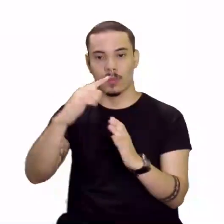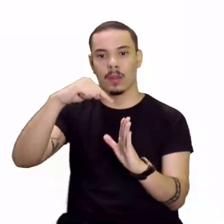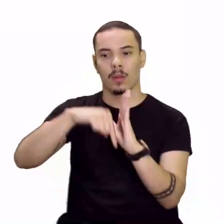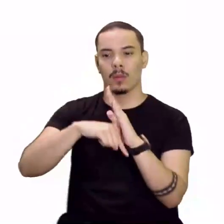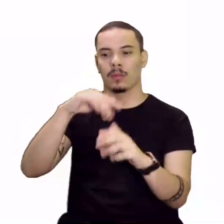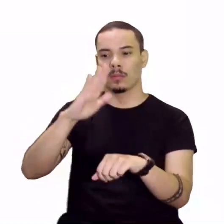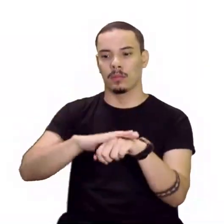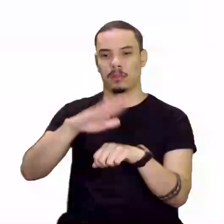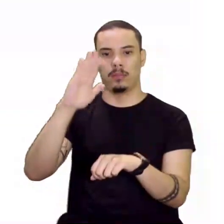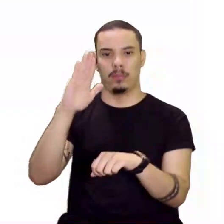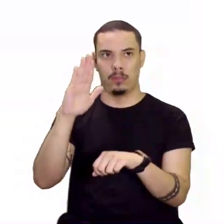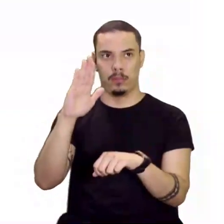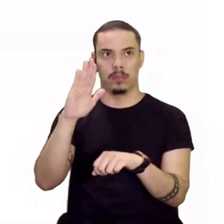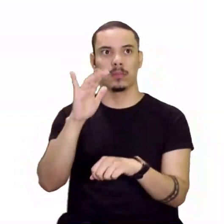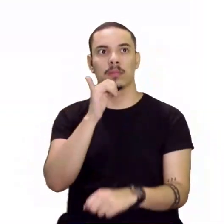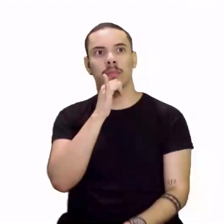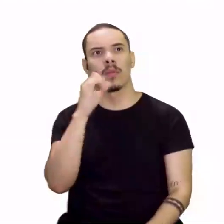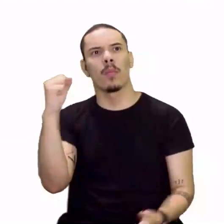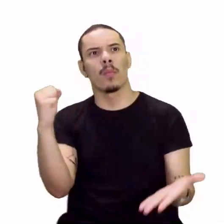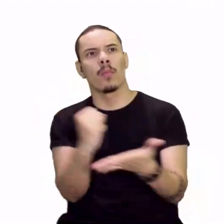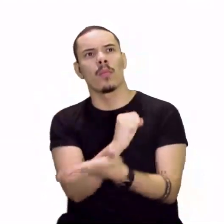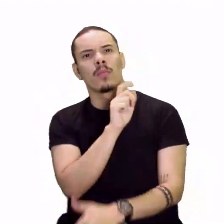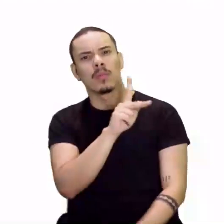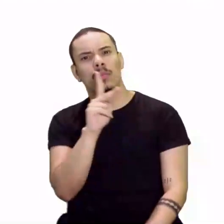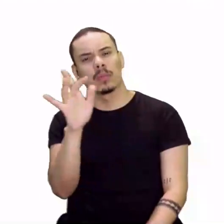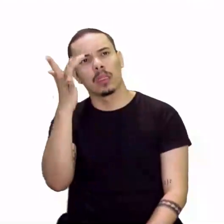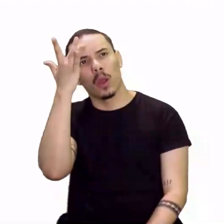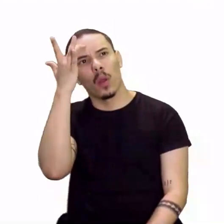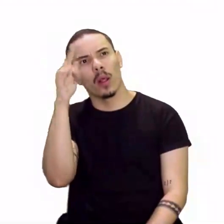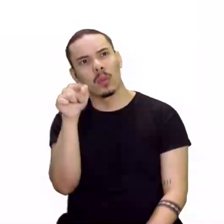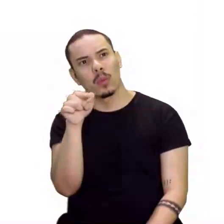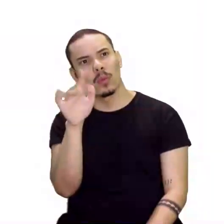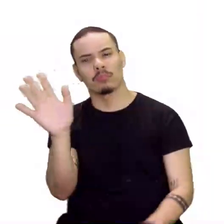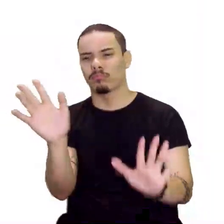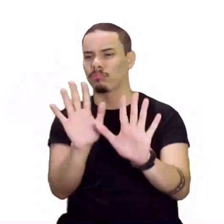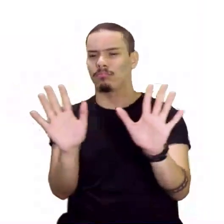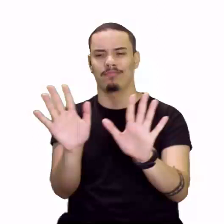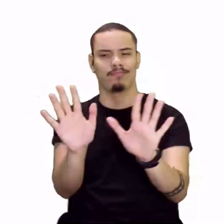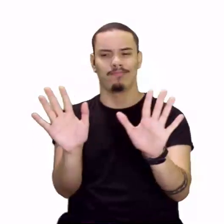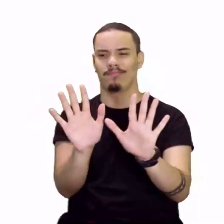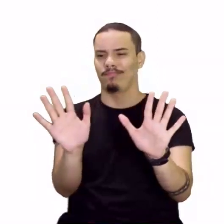bem maior. Puxa, professor, tem de memorizar isso? Não, fica tranquilo,